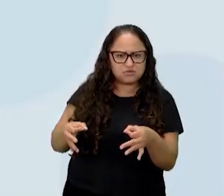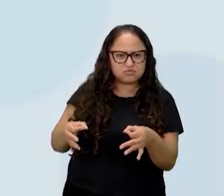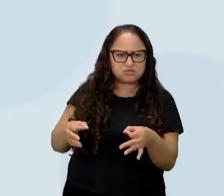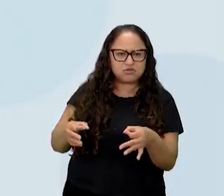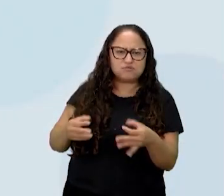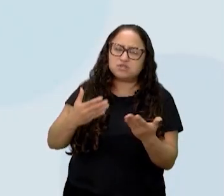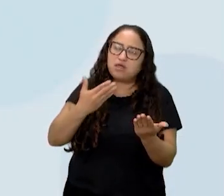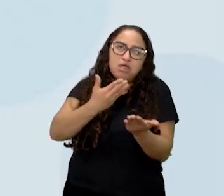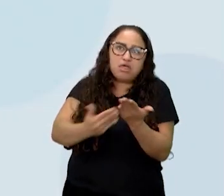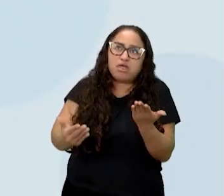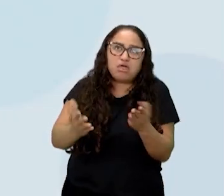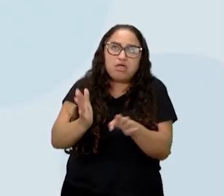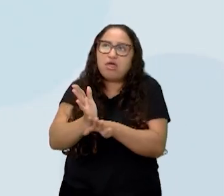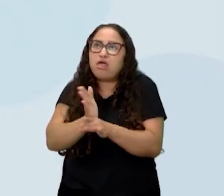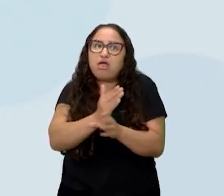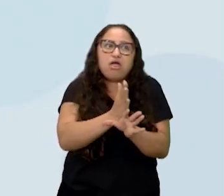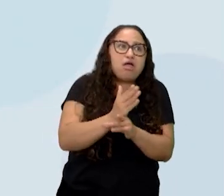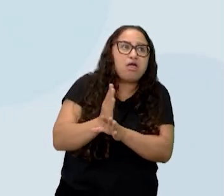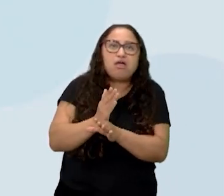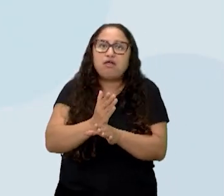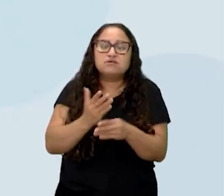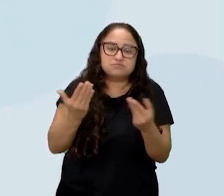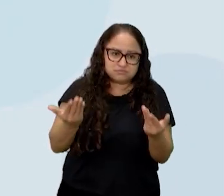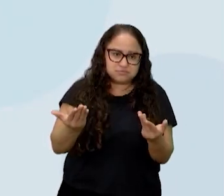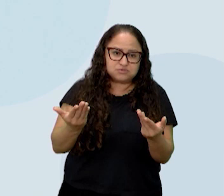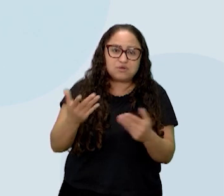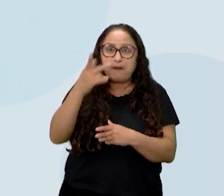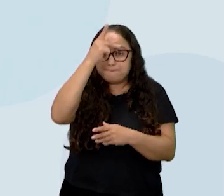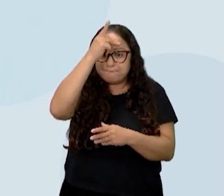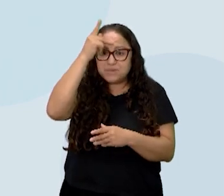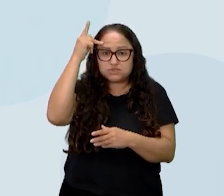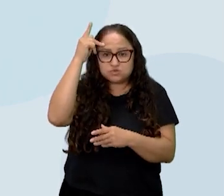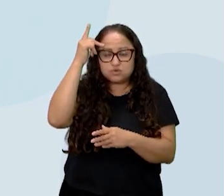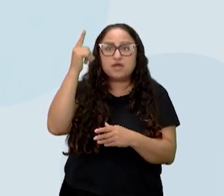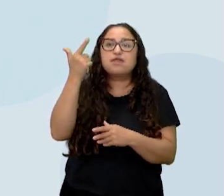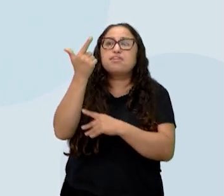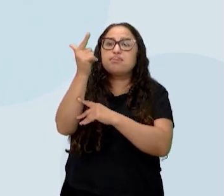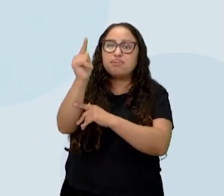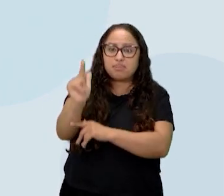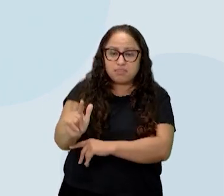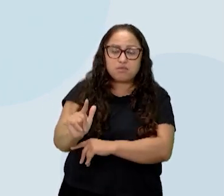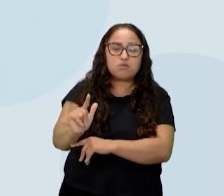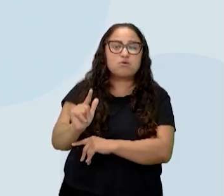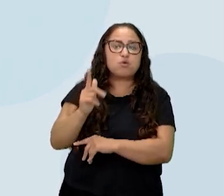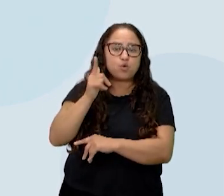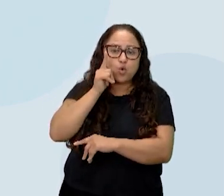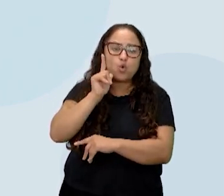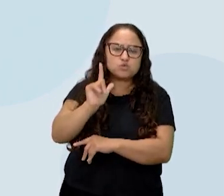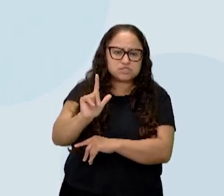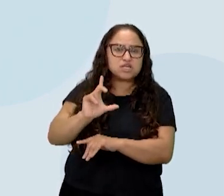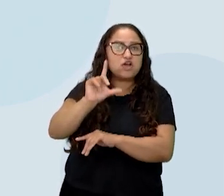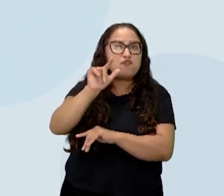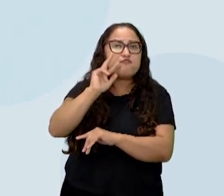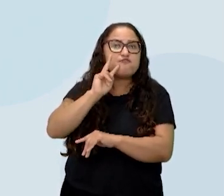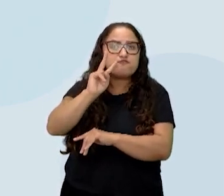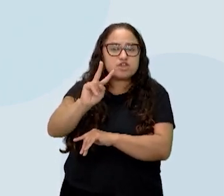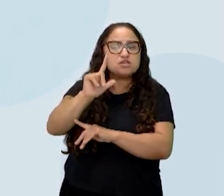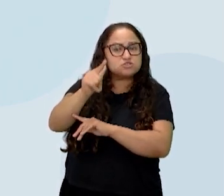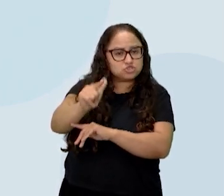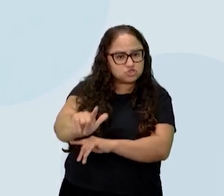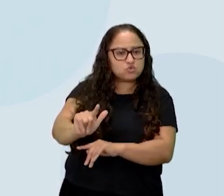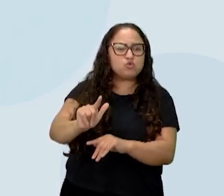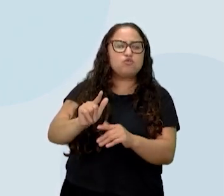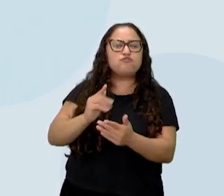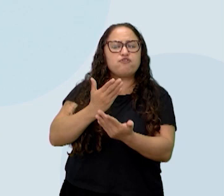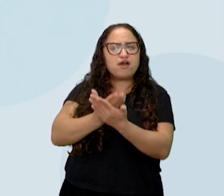aí no meio do caminho, né, Giba? Para que o pessoal aí consiga depois retomar essa aula, se necessário. Sim.